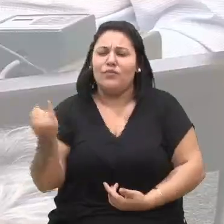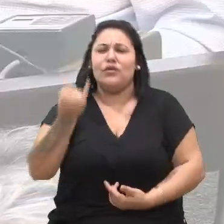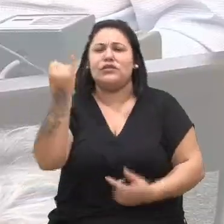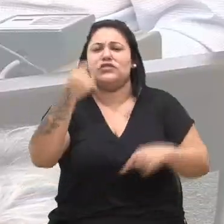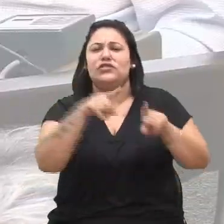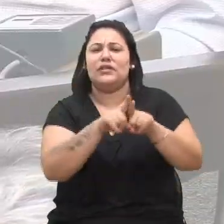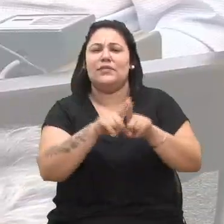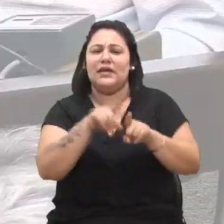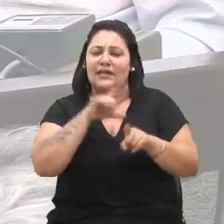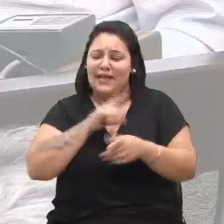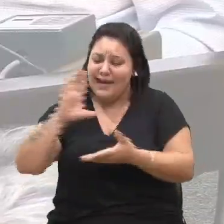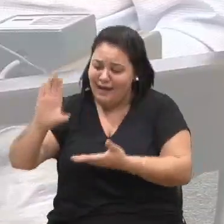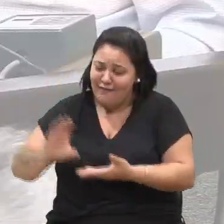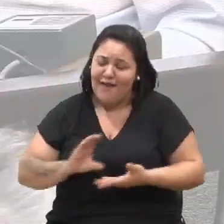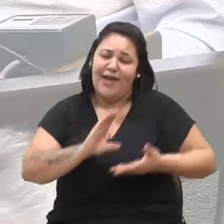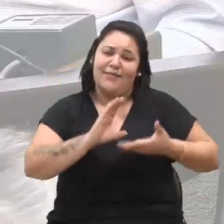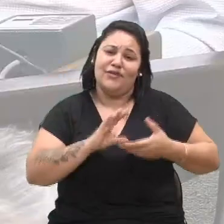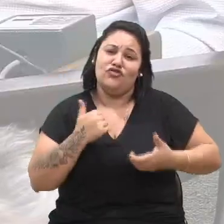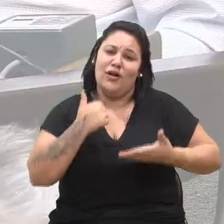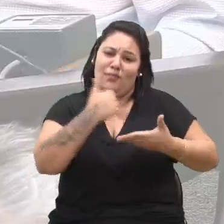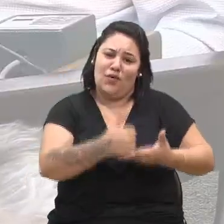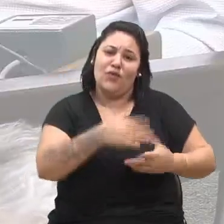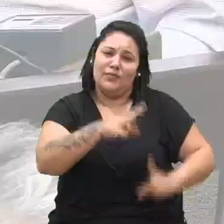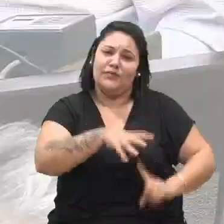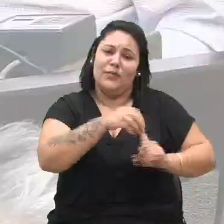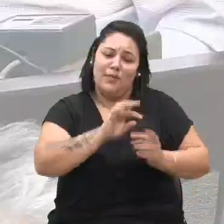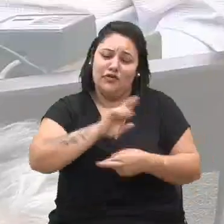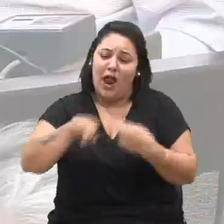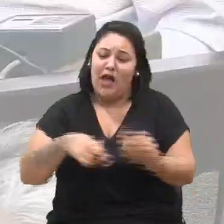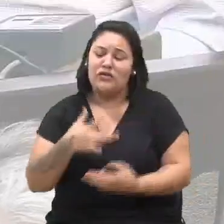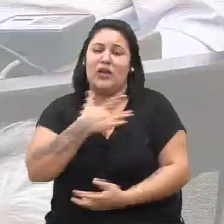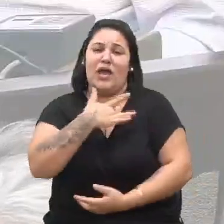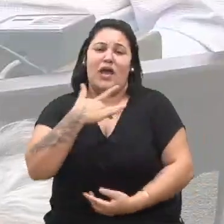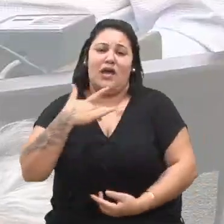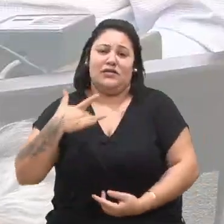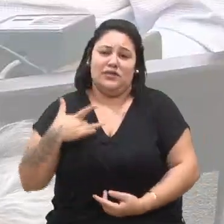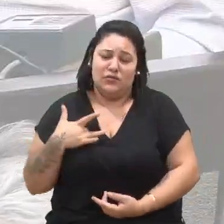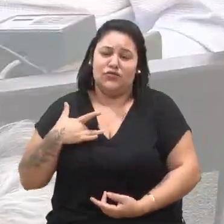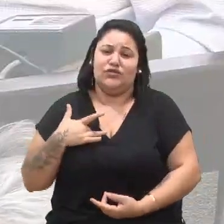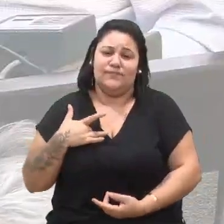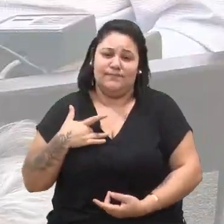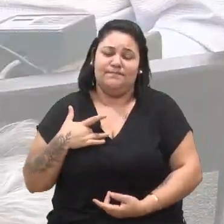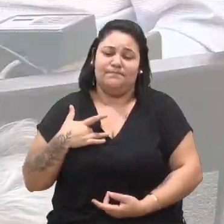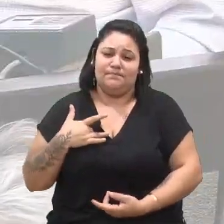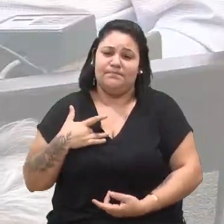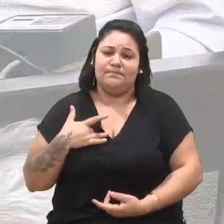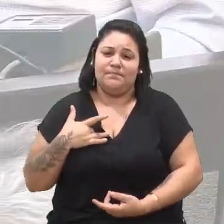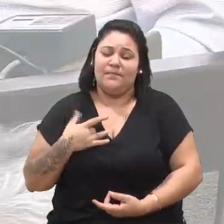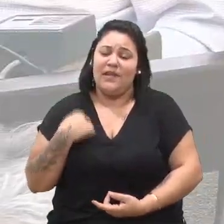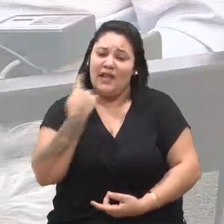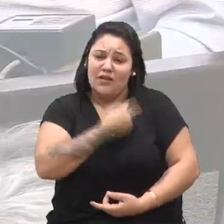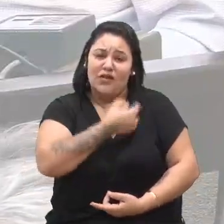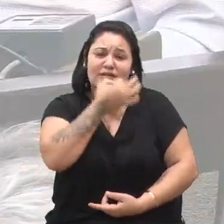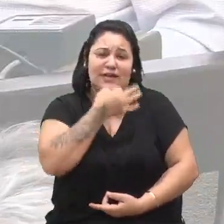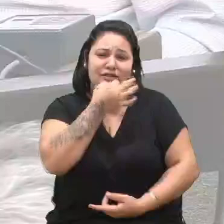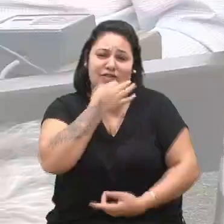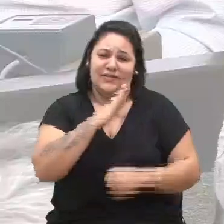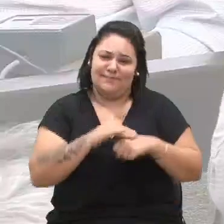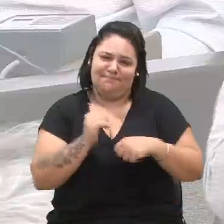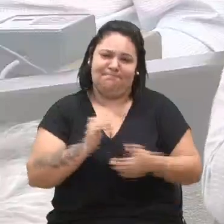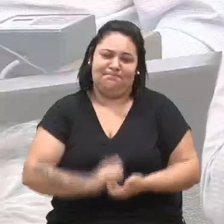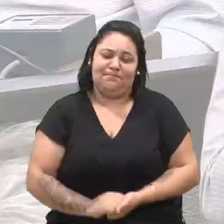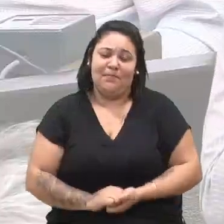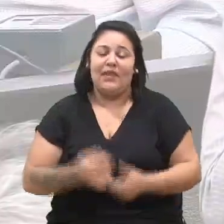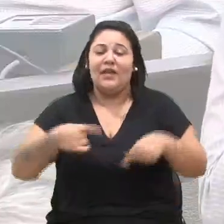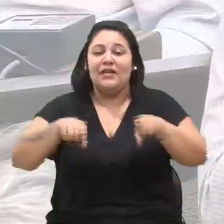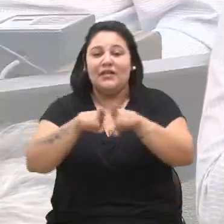esses recursos, principalmente no que diz respeito à saúde da nossa Caxias do Sul. Também, ao